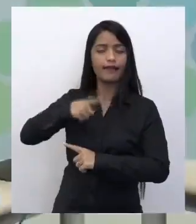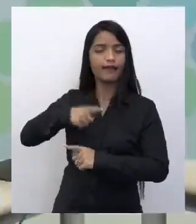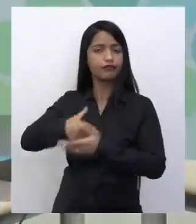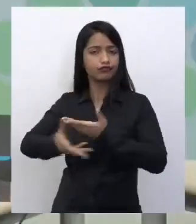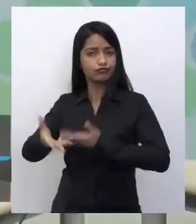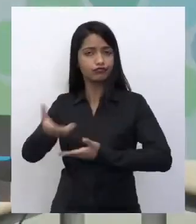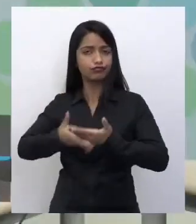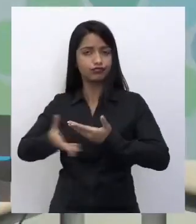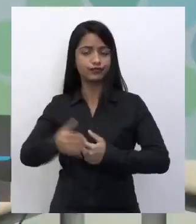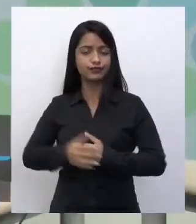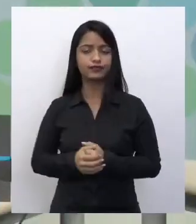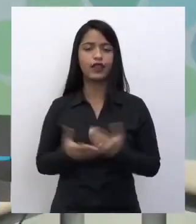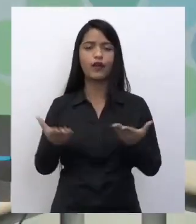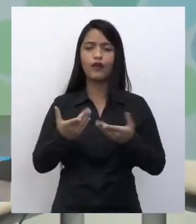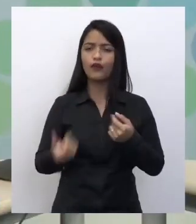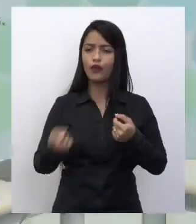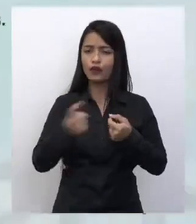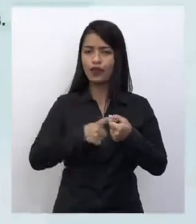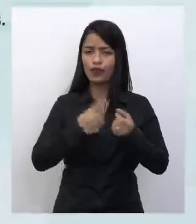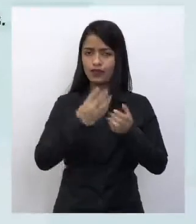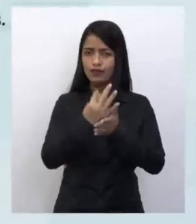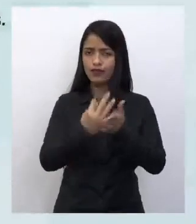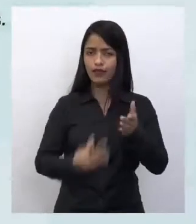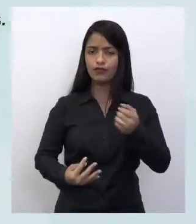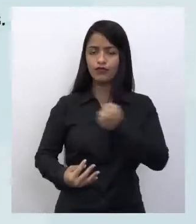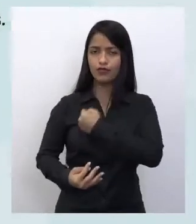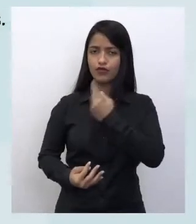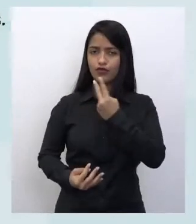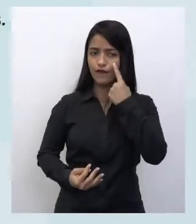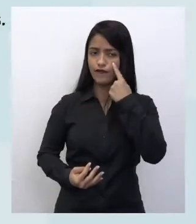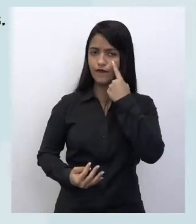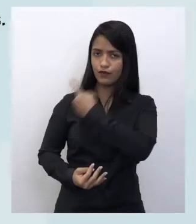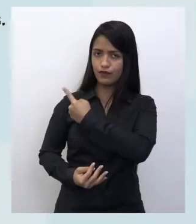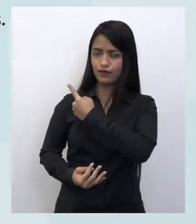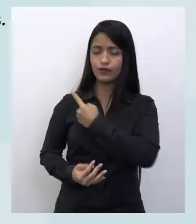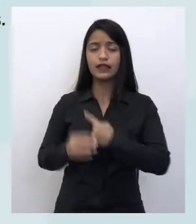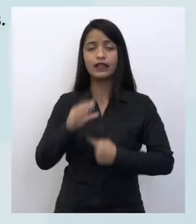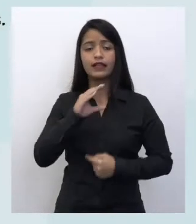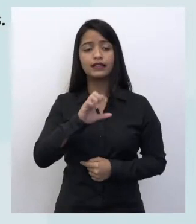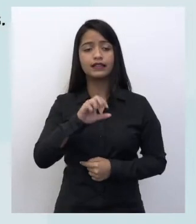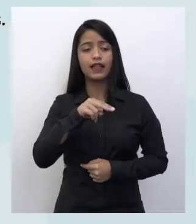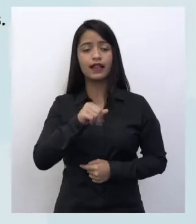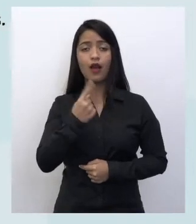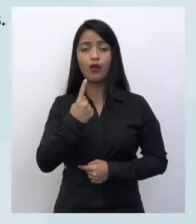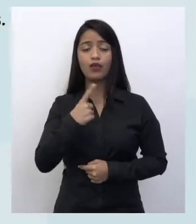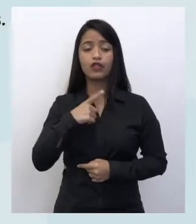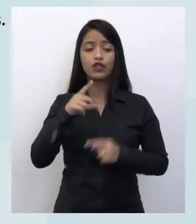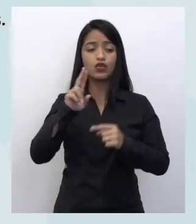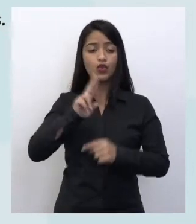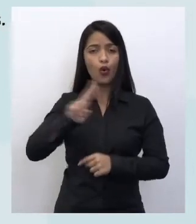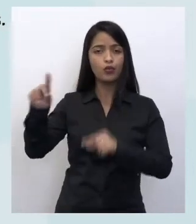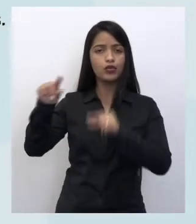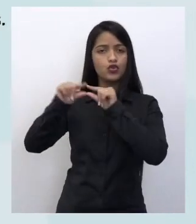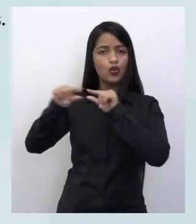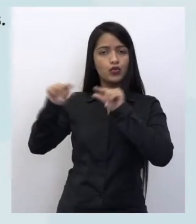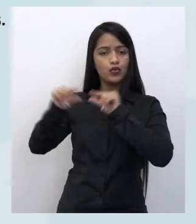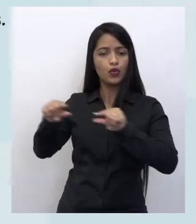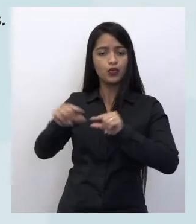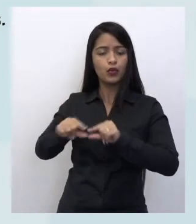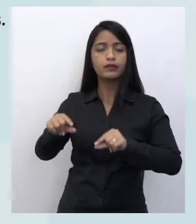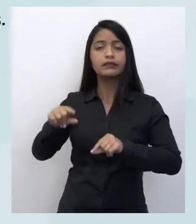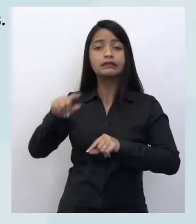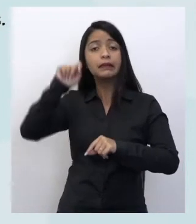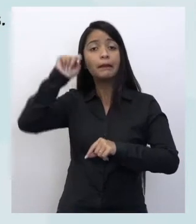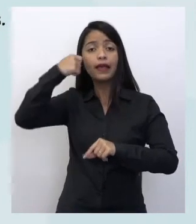tá? Vou voltar. Tá vendo o que tem ali? Cena 1, tem o nome Pedrinho, Emília, aí tem a parte, entra um homem de meia idade caminhando